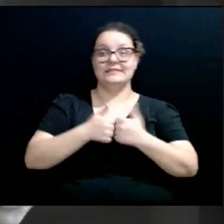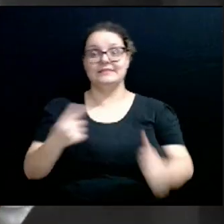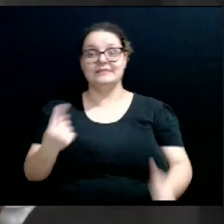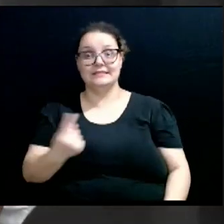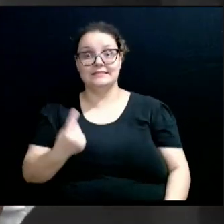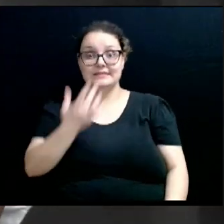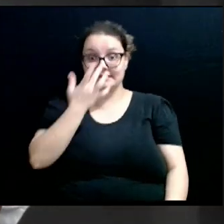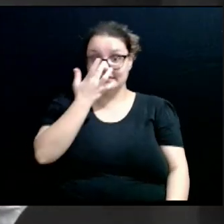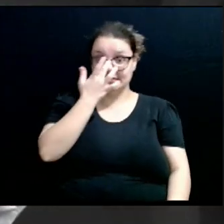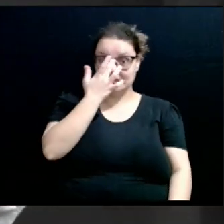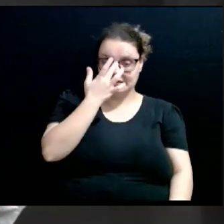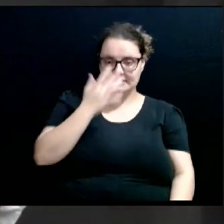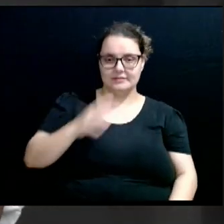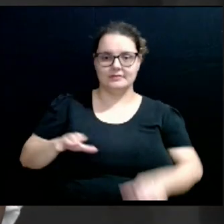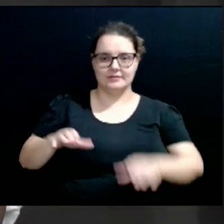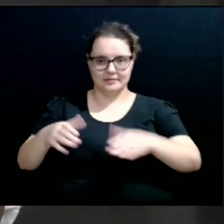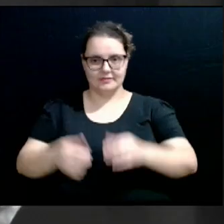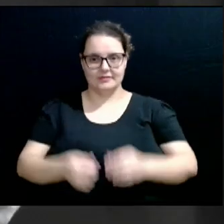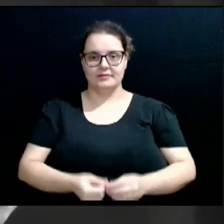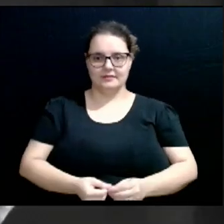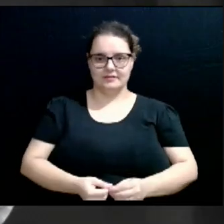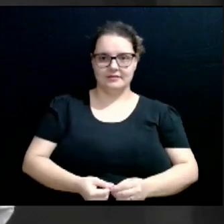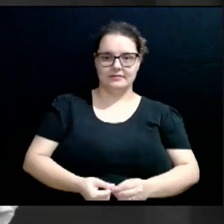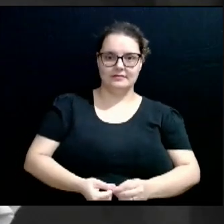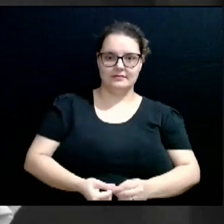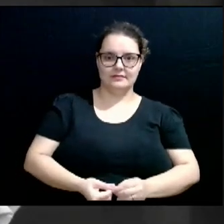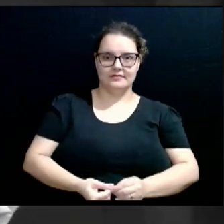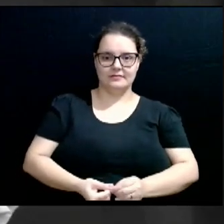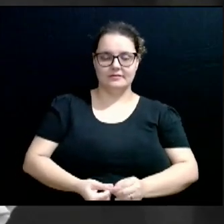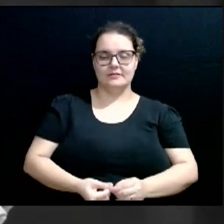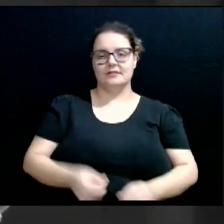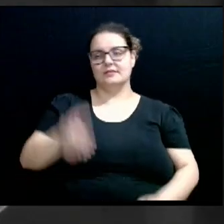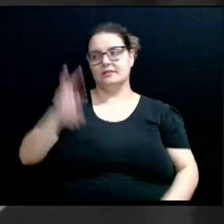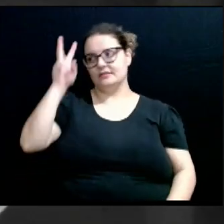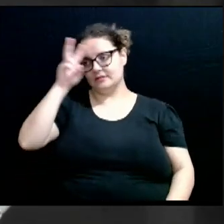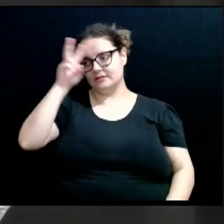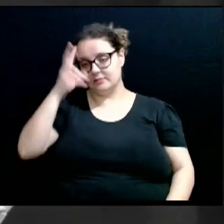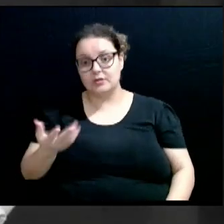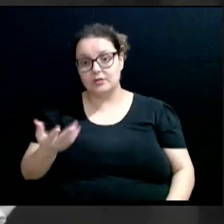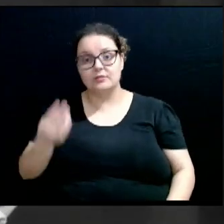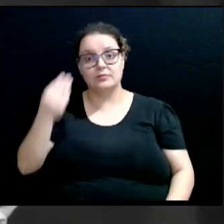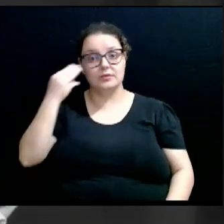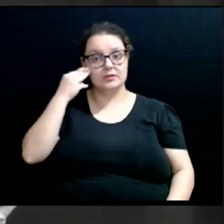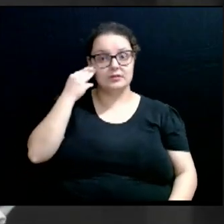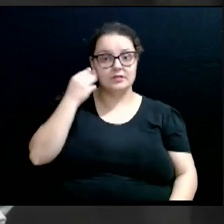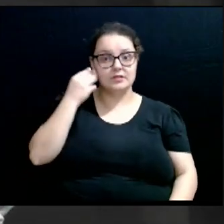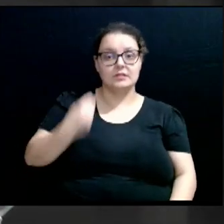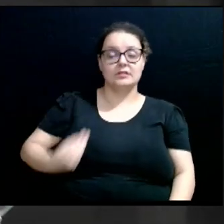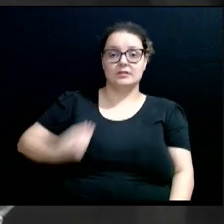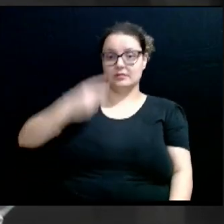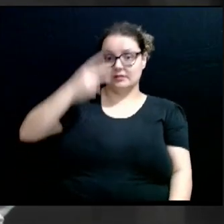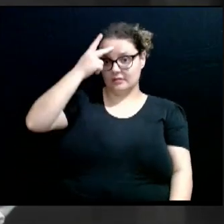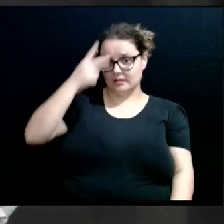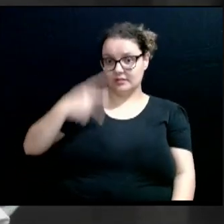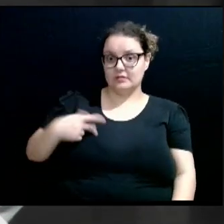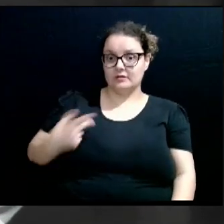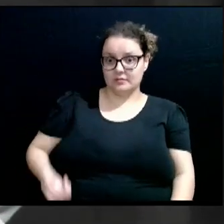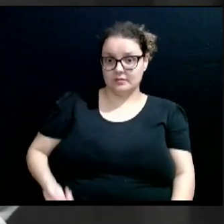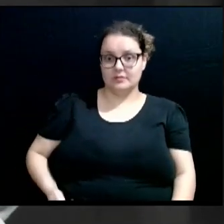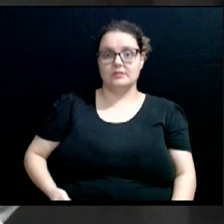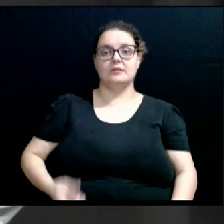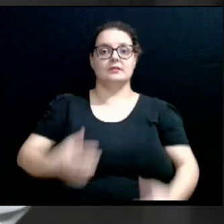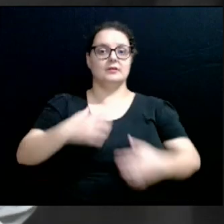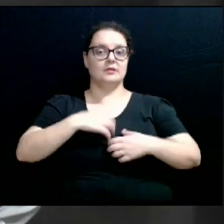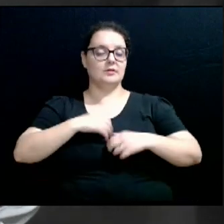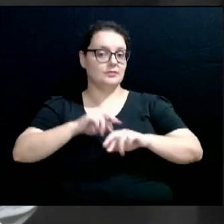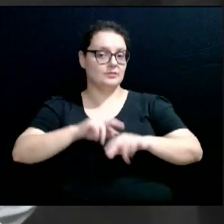turma. Então, quer dizer, você traz um resgate de memória da sua vida, da afetividade,